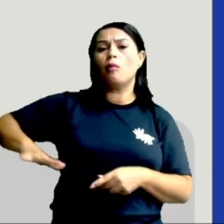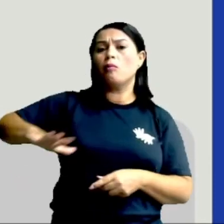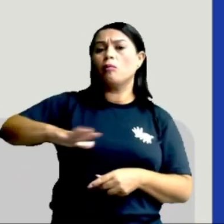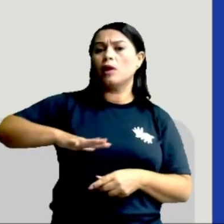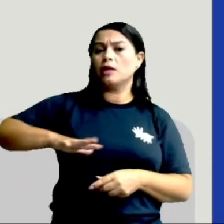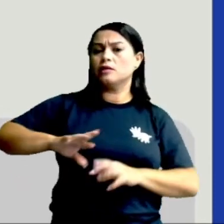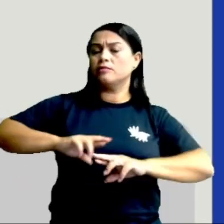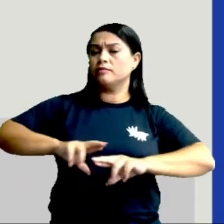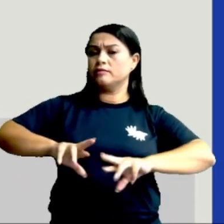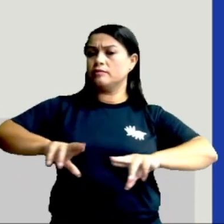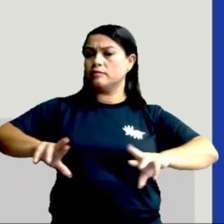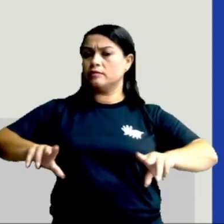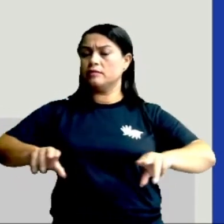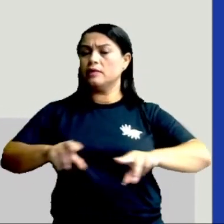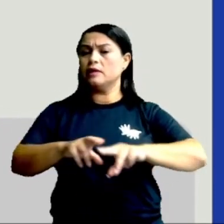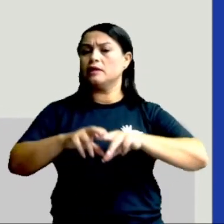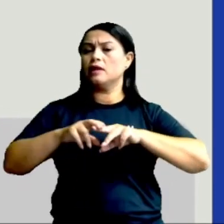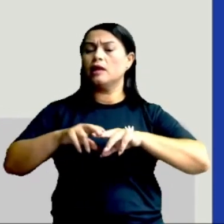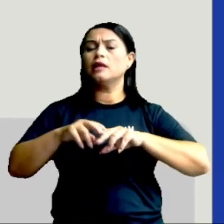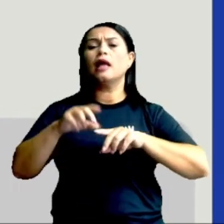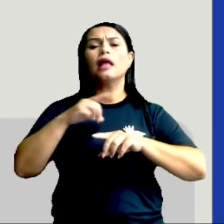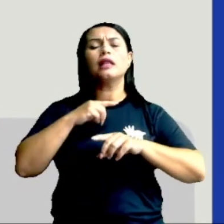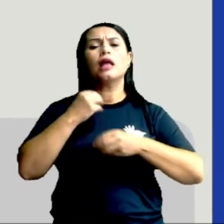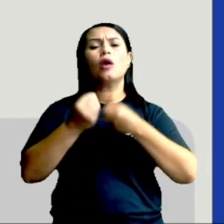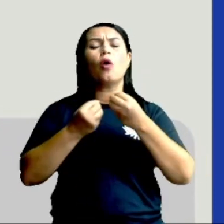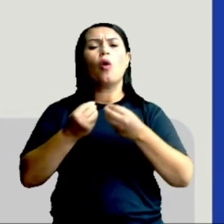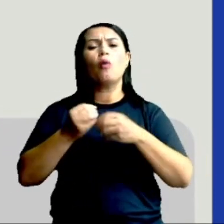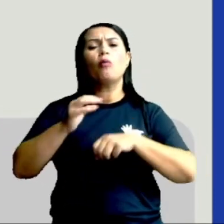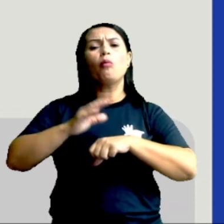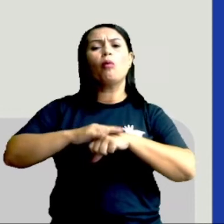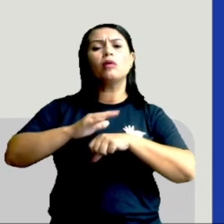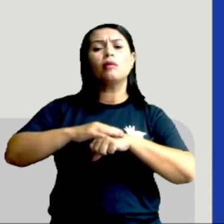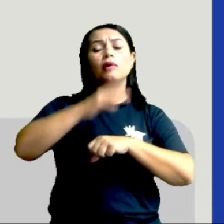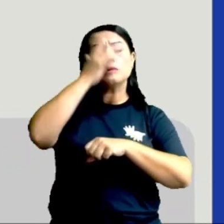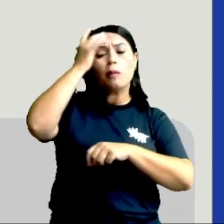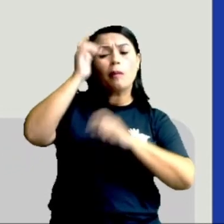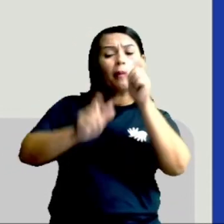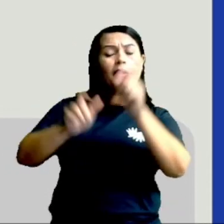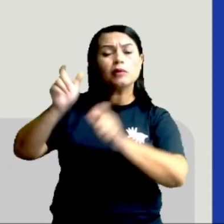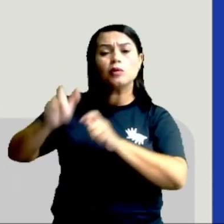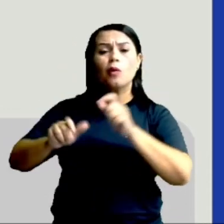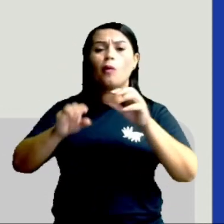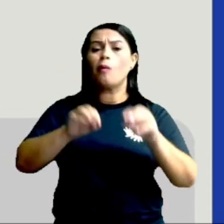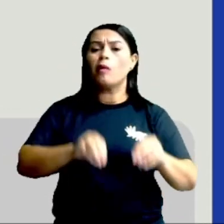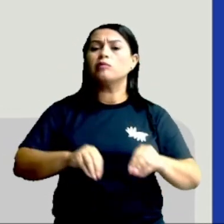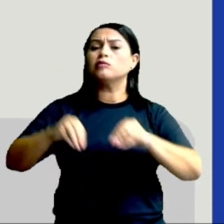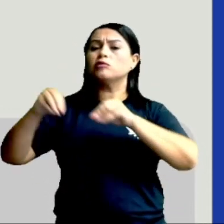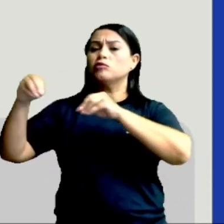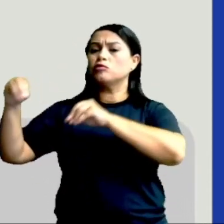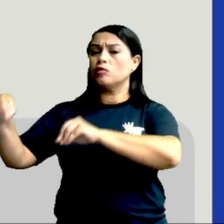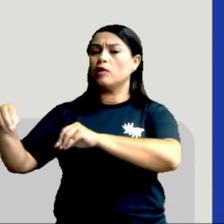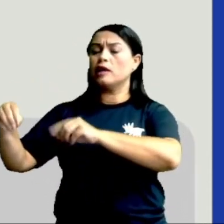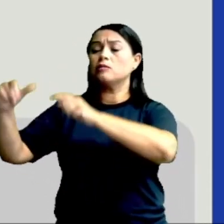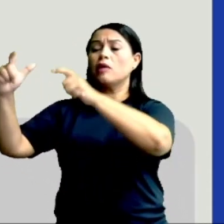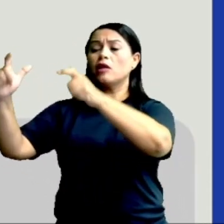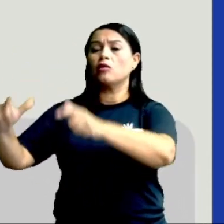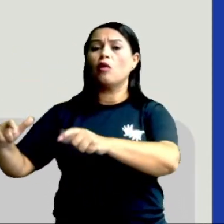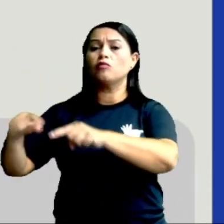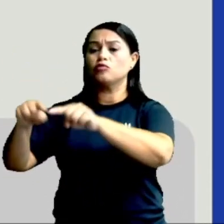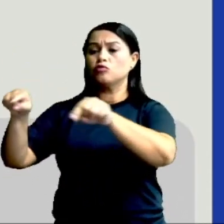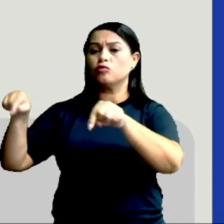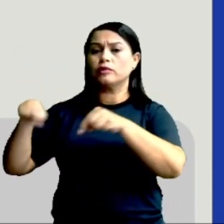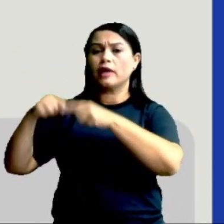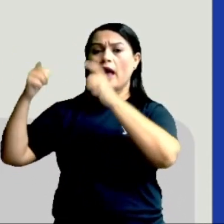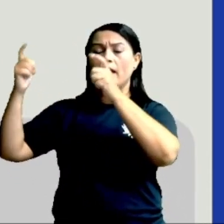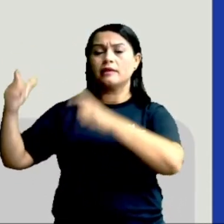causas, que irão constituir a motivação que leva as pessoas a deslocarem-se para novos espaços